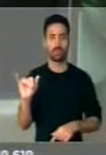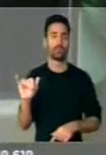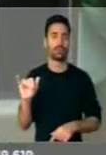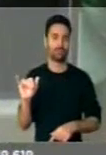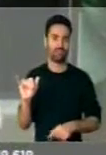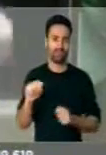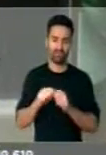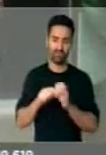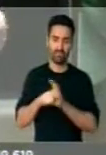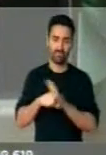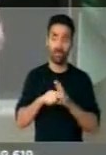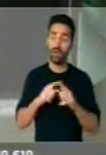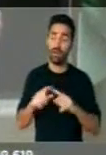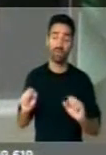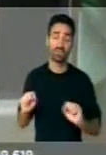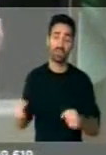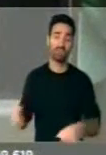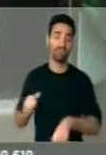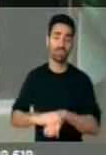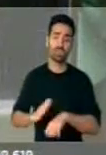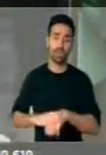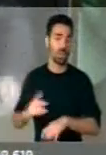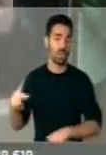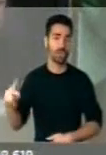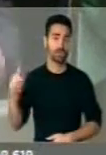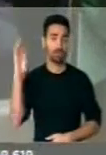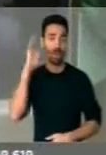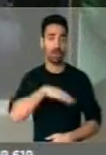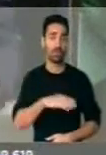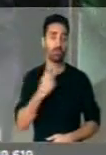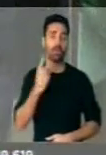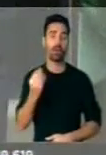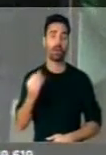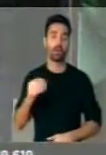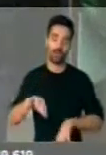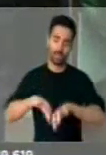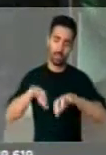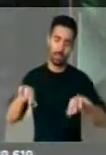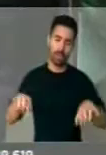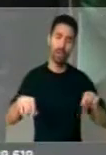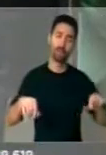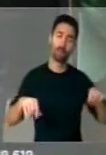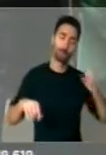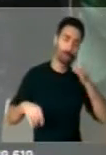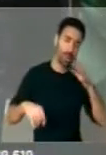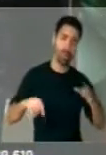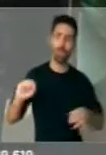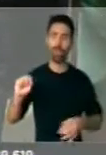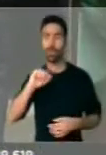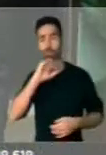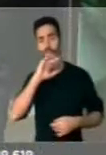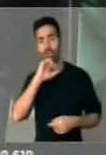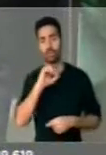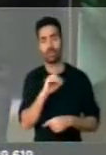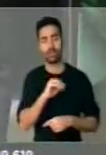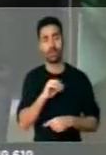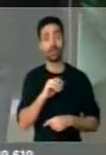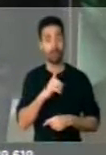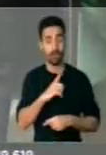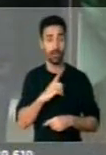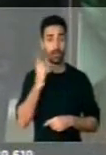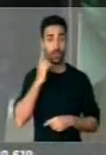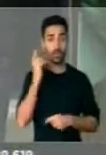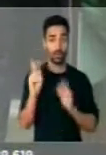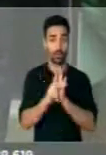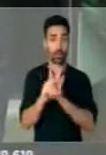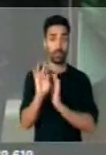defendidos publicamente para que se separasse o joio do trigo. Tem deputados do Partido dos Trabalhadores que, por causa de